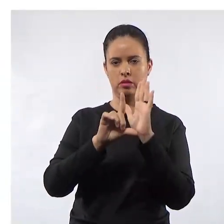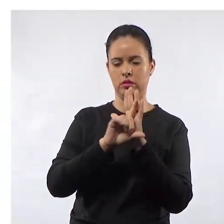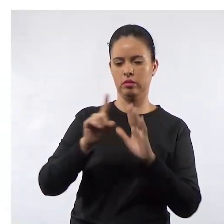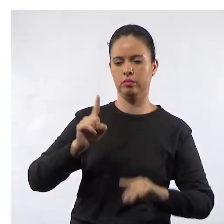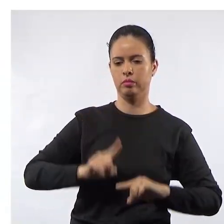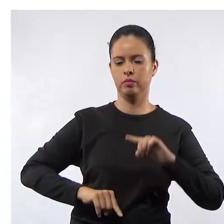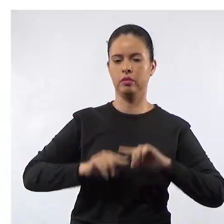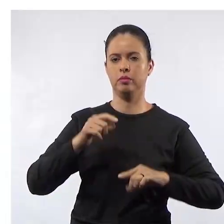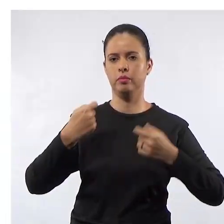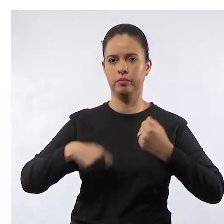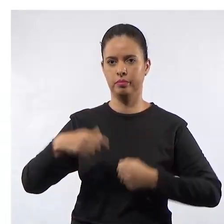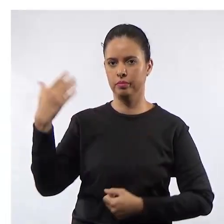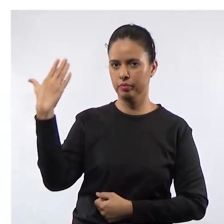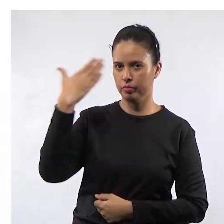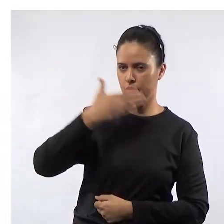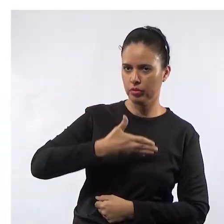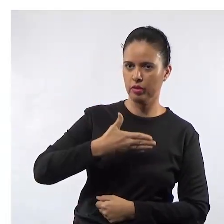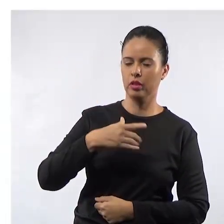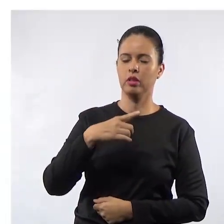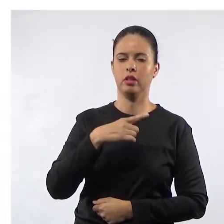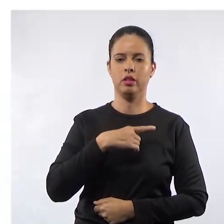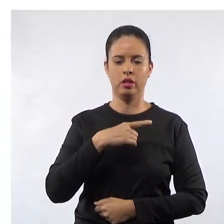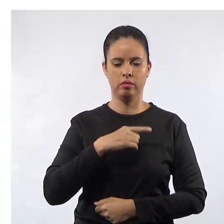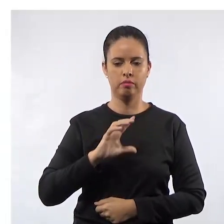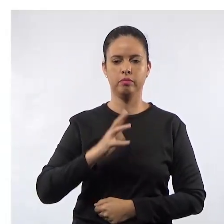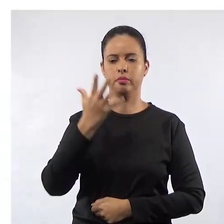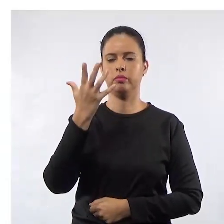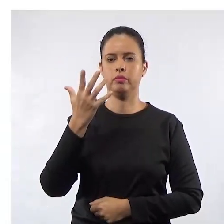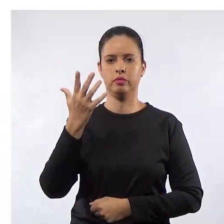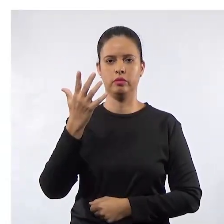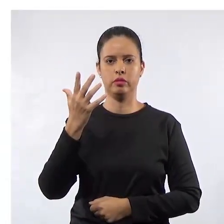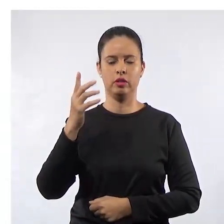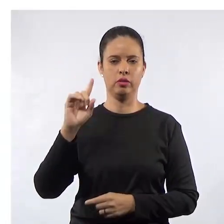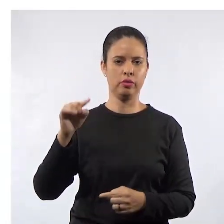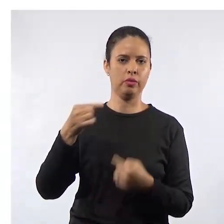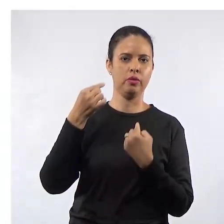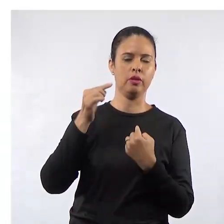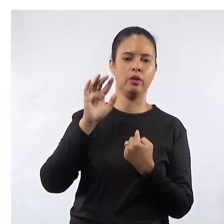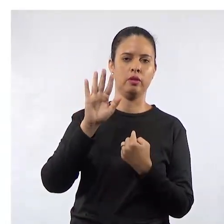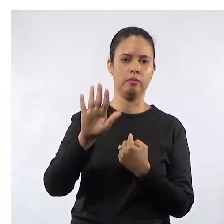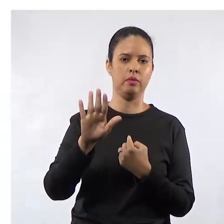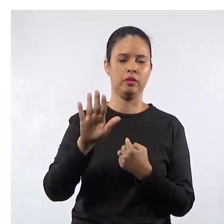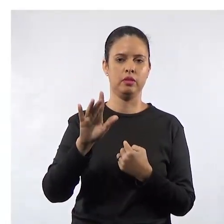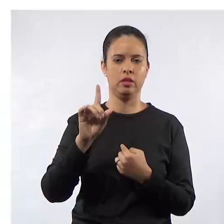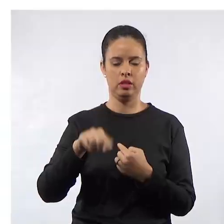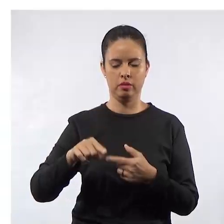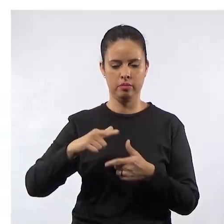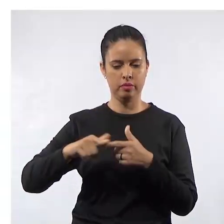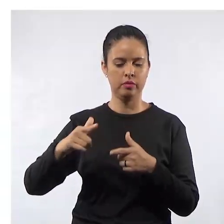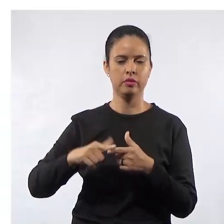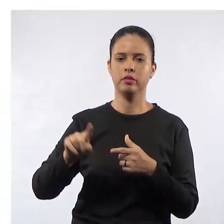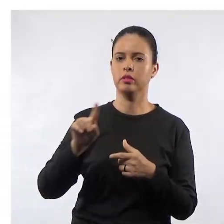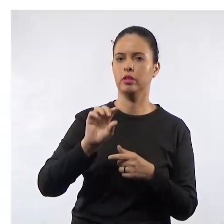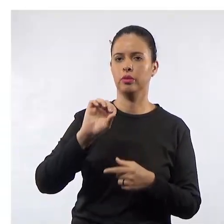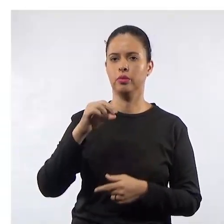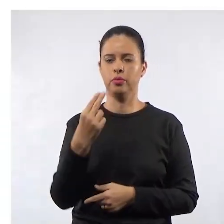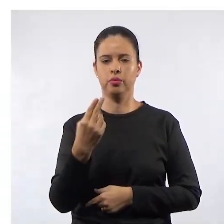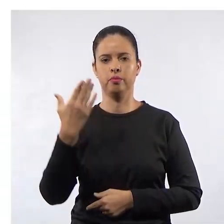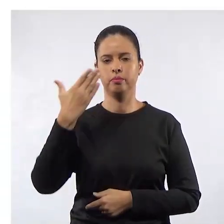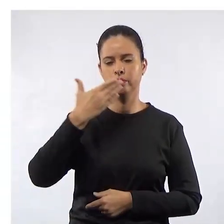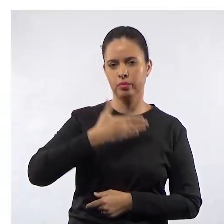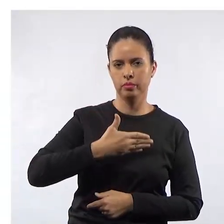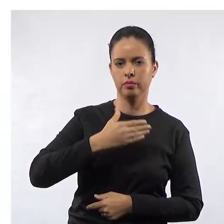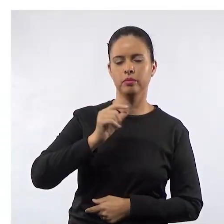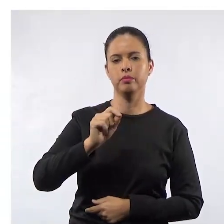pelo produto terá que provar que, embora tenha ocorrido um dano, este não foi provocado por defeito, ou ainda poderá provar